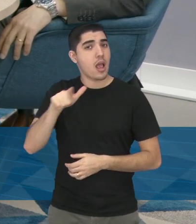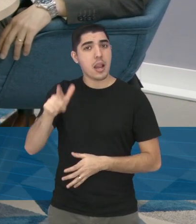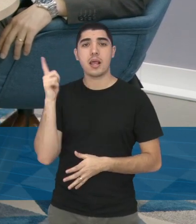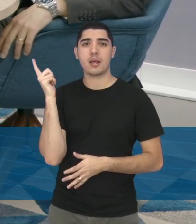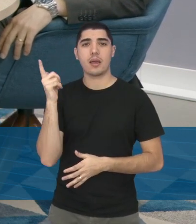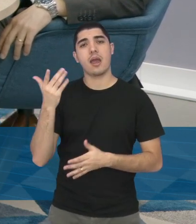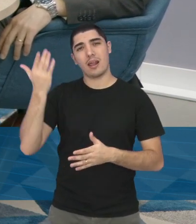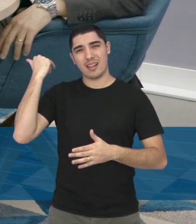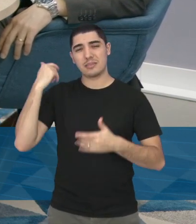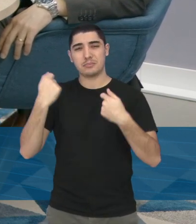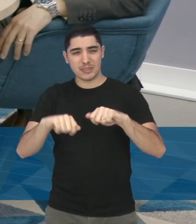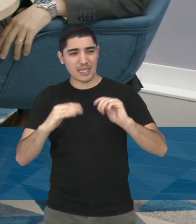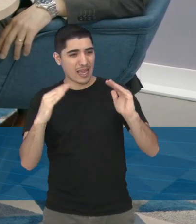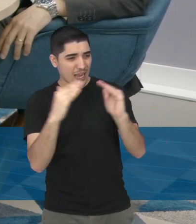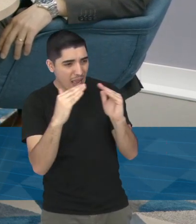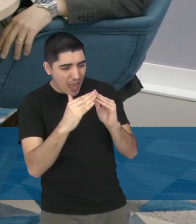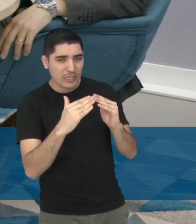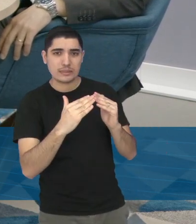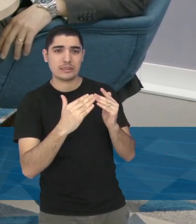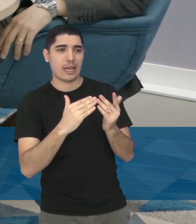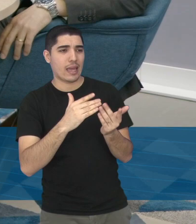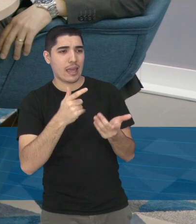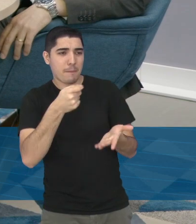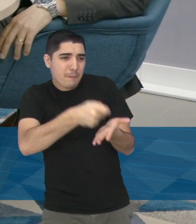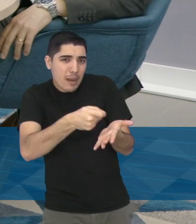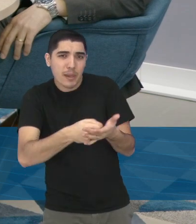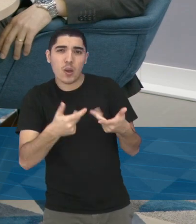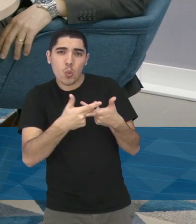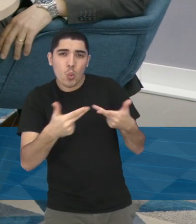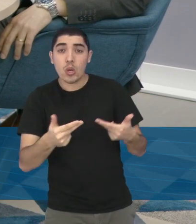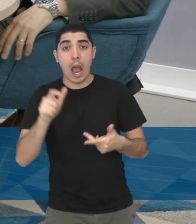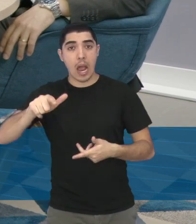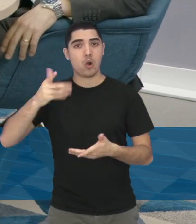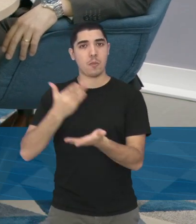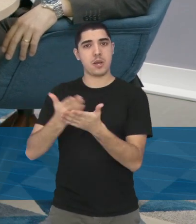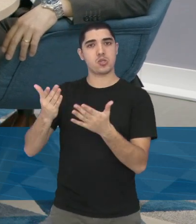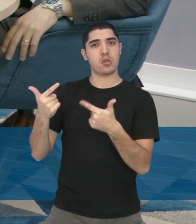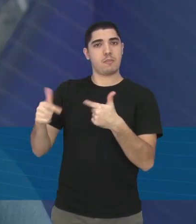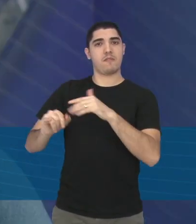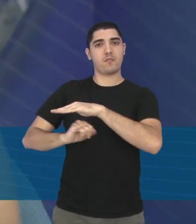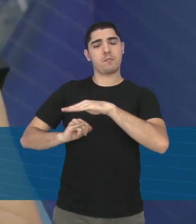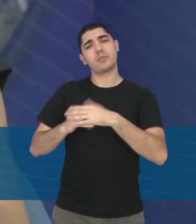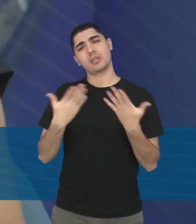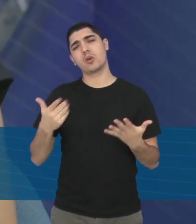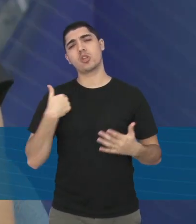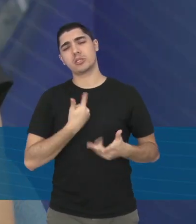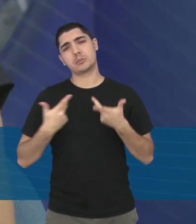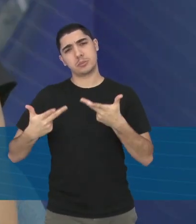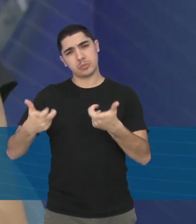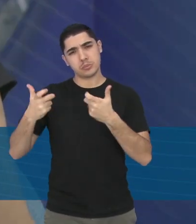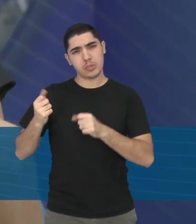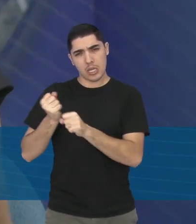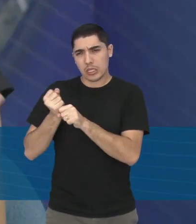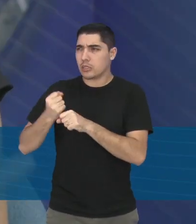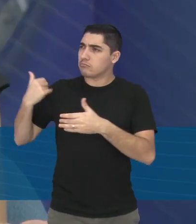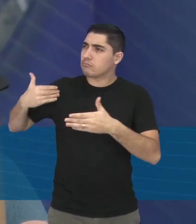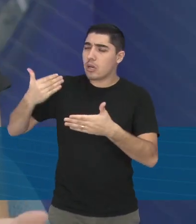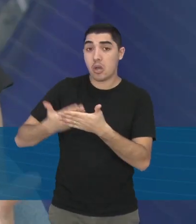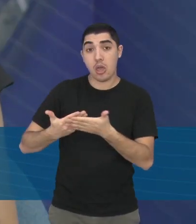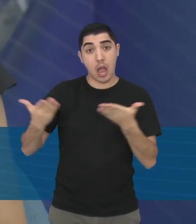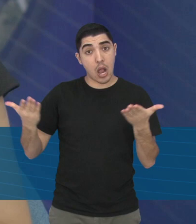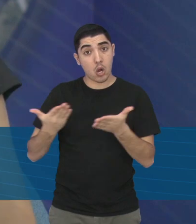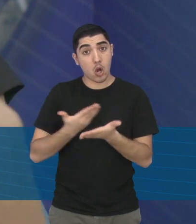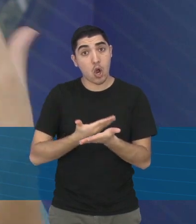de sustentar a casa e tudo mais. A pergunta, a gente vê, principalmente nos últimos anos, falasse muito